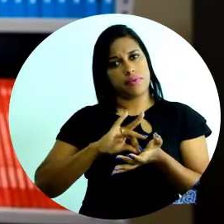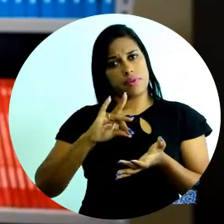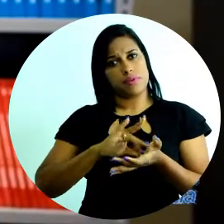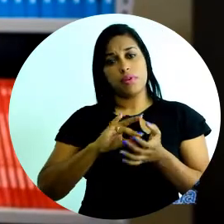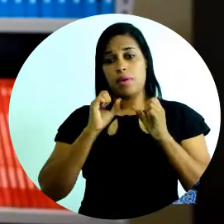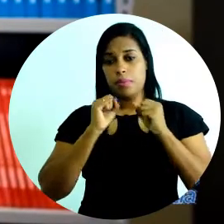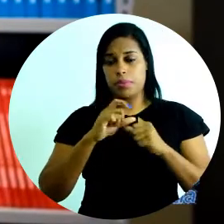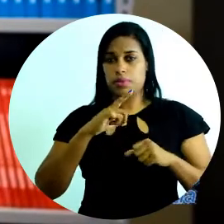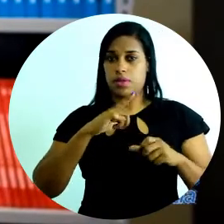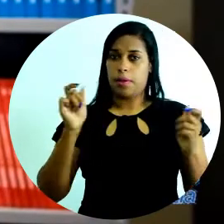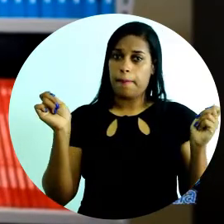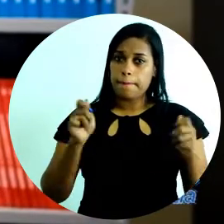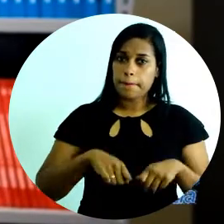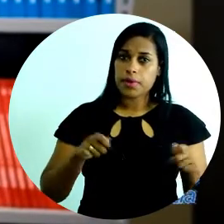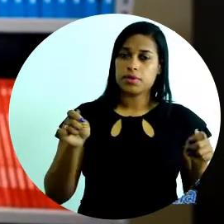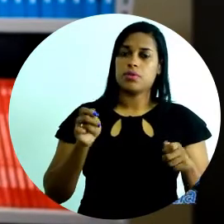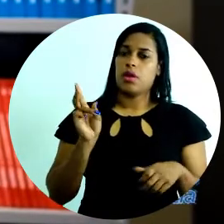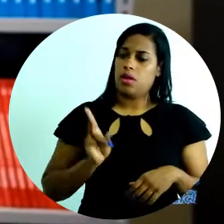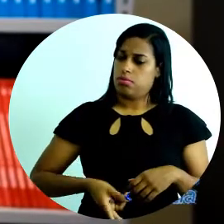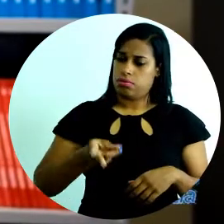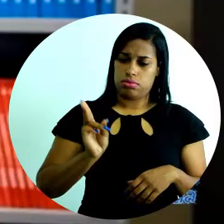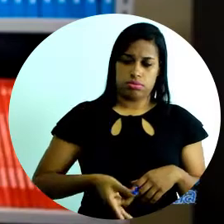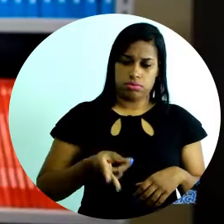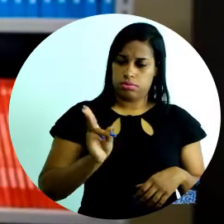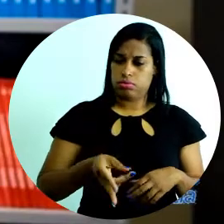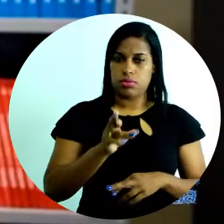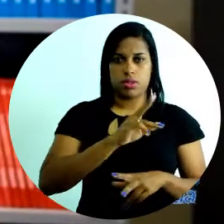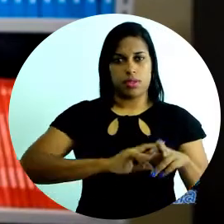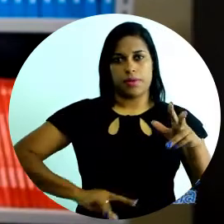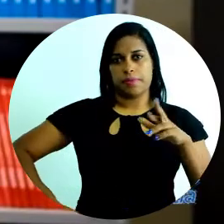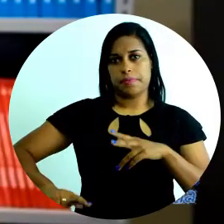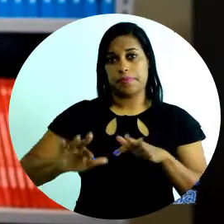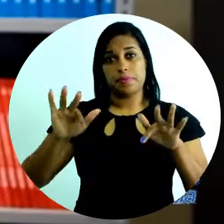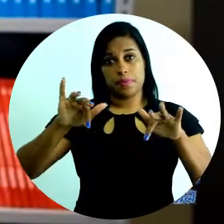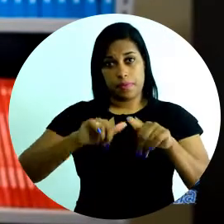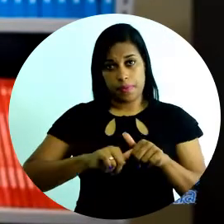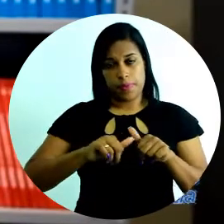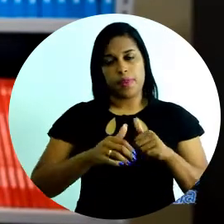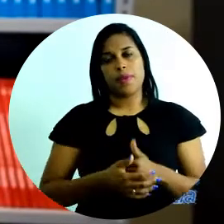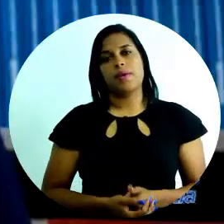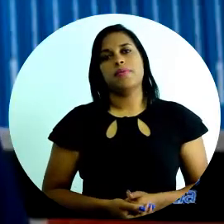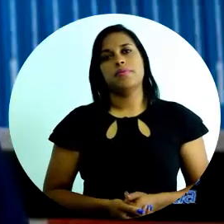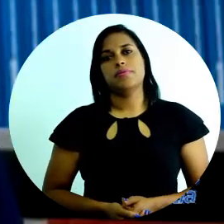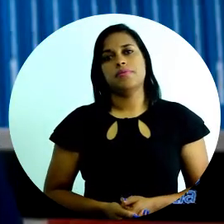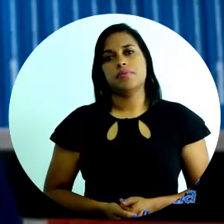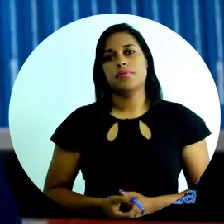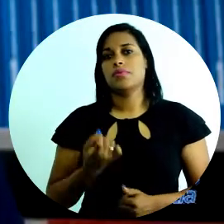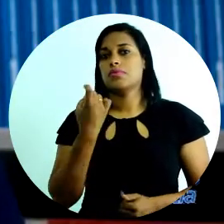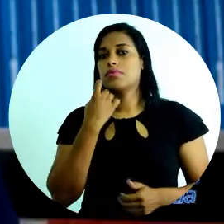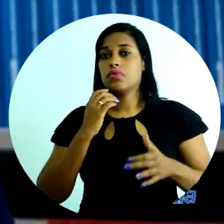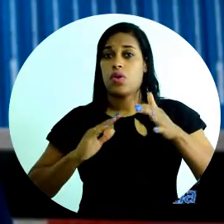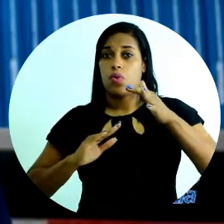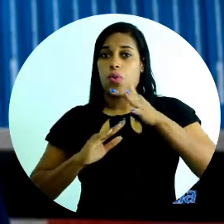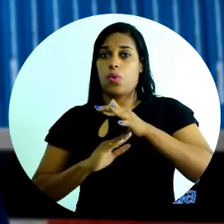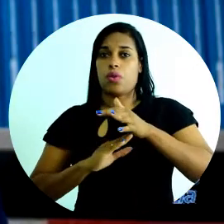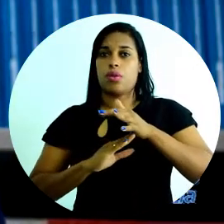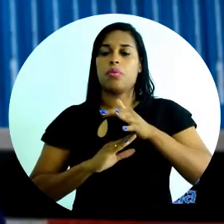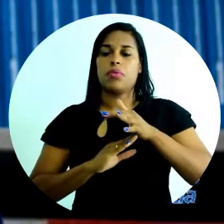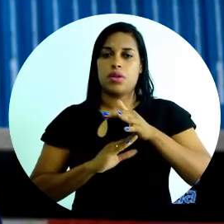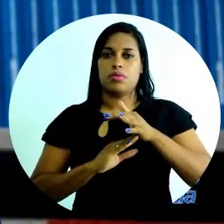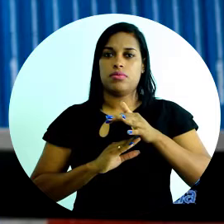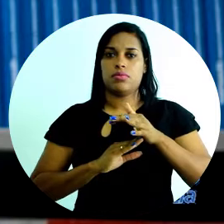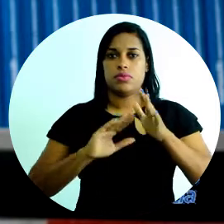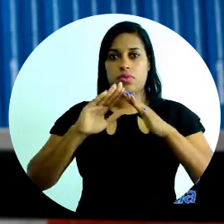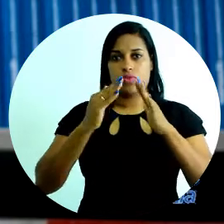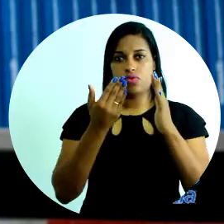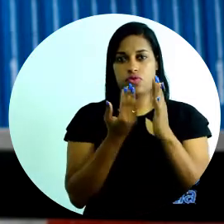de fato, poder ter a possibilidade de trilhar caminhos diferentes. Por fim, a sexta e última característica